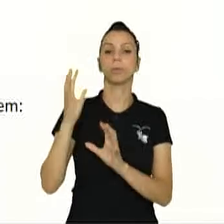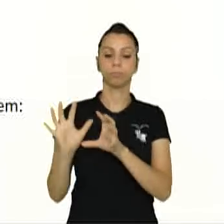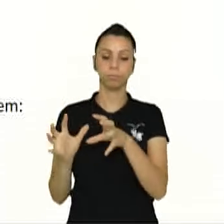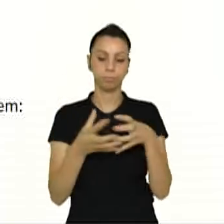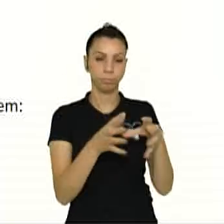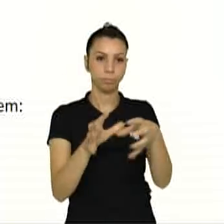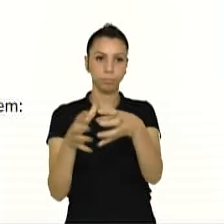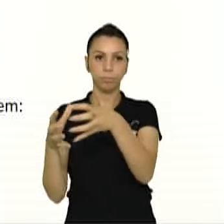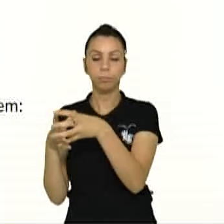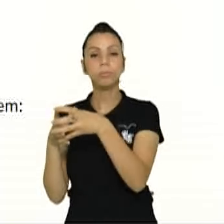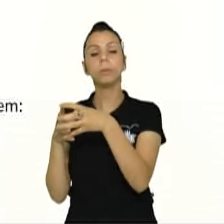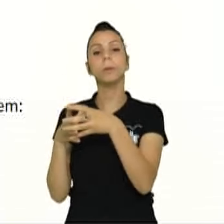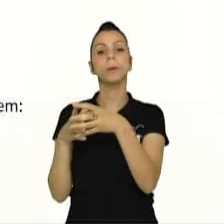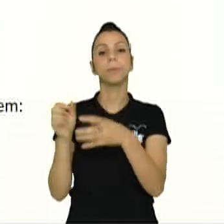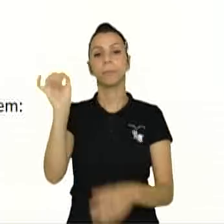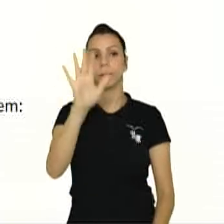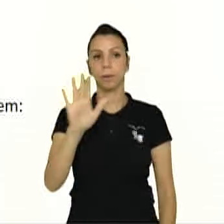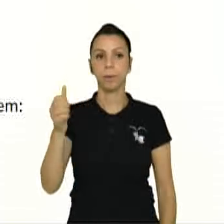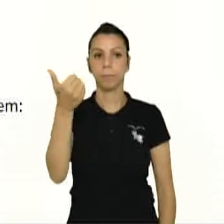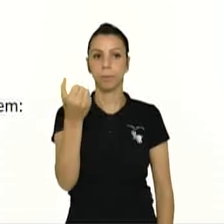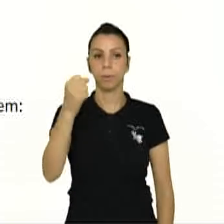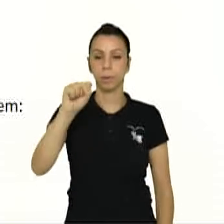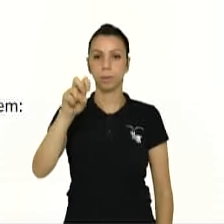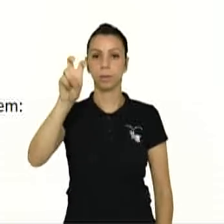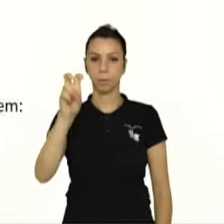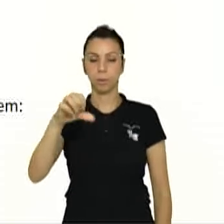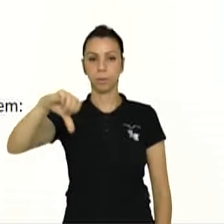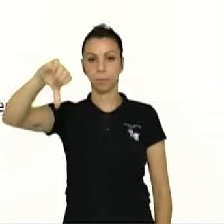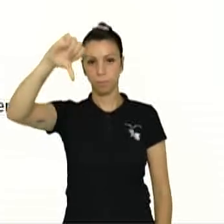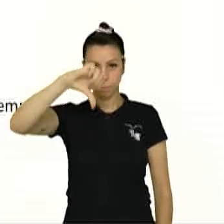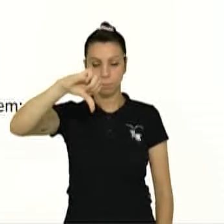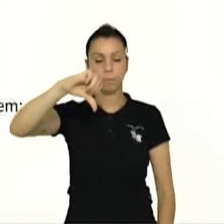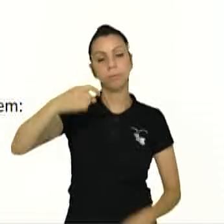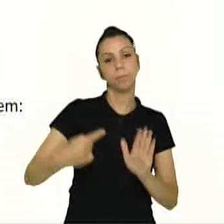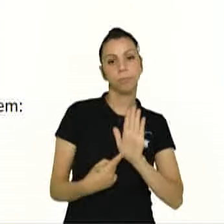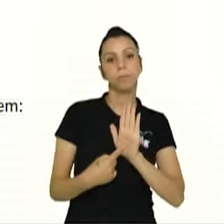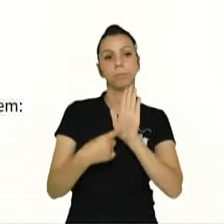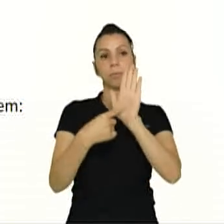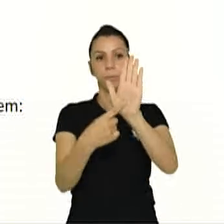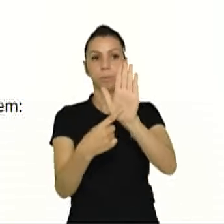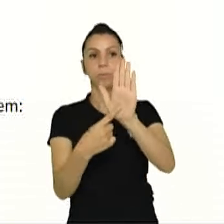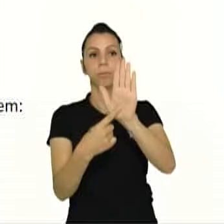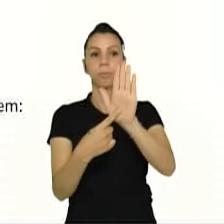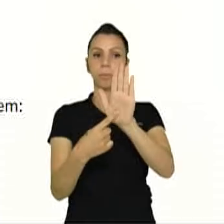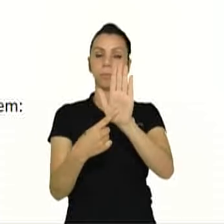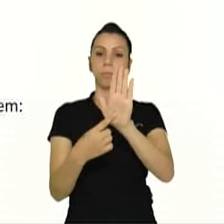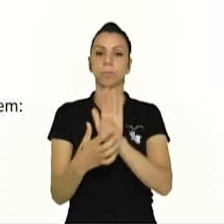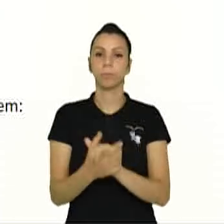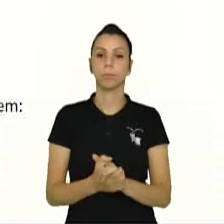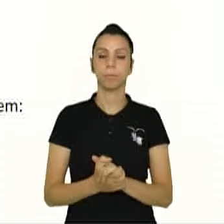Tá? Uma imagem de 1859, ou melhor, que retrata o aldeamento de